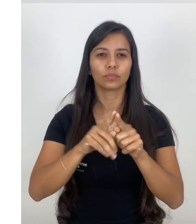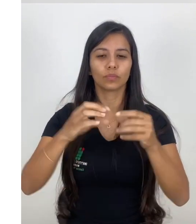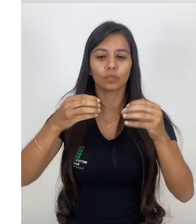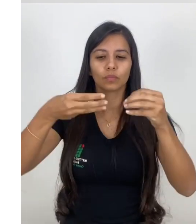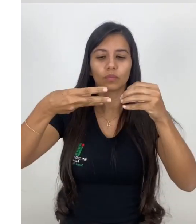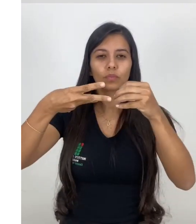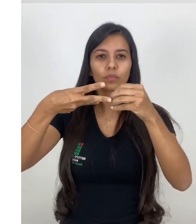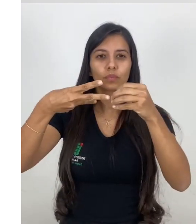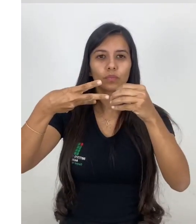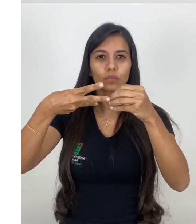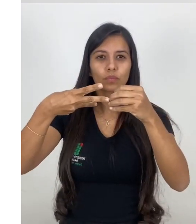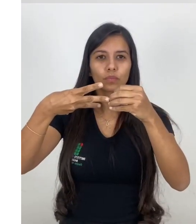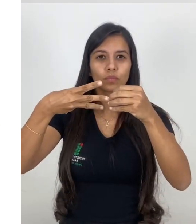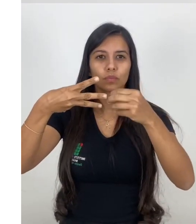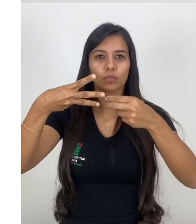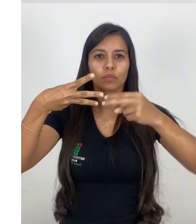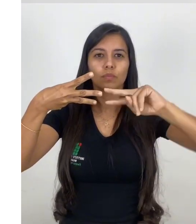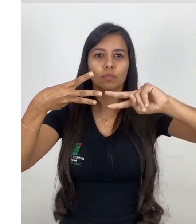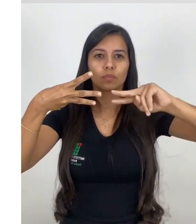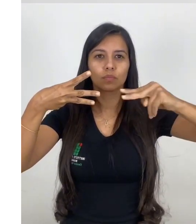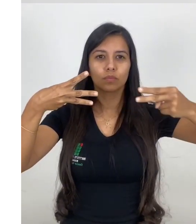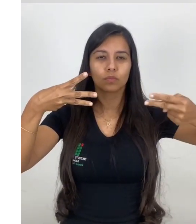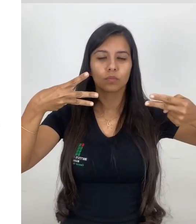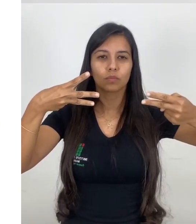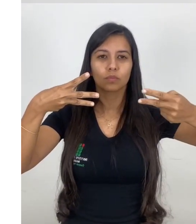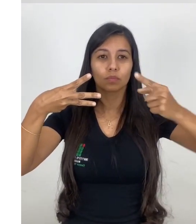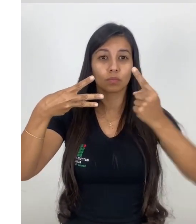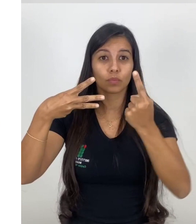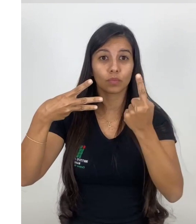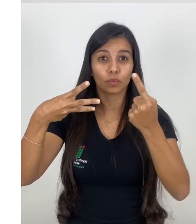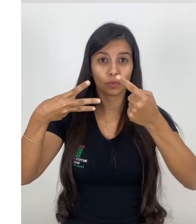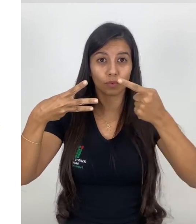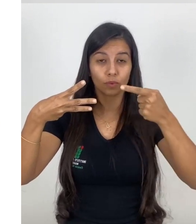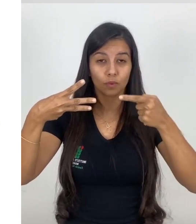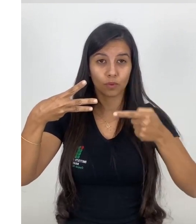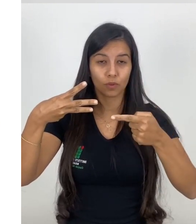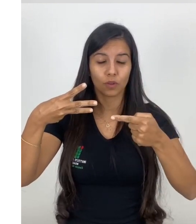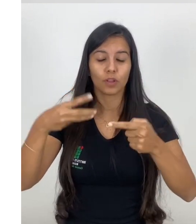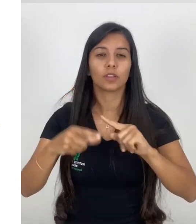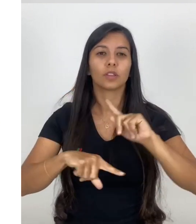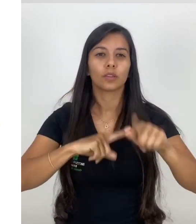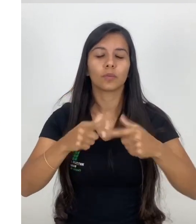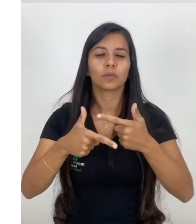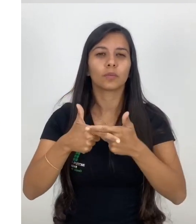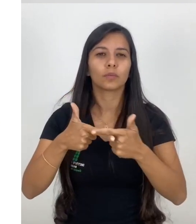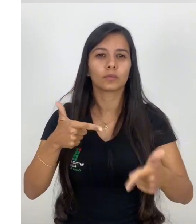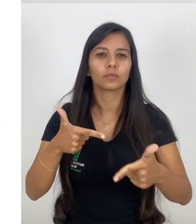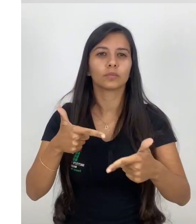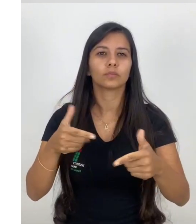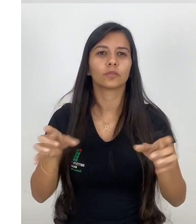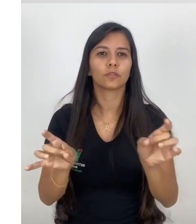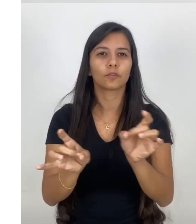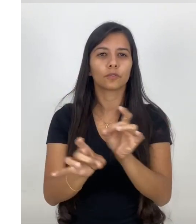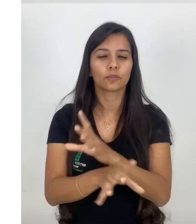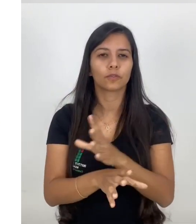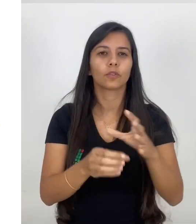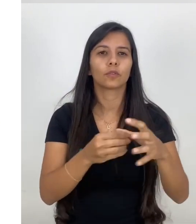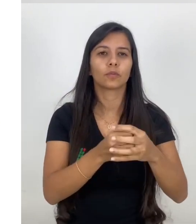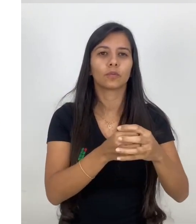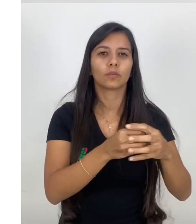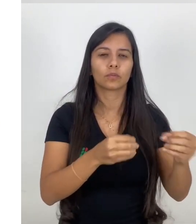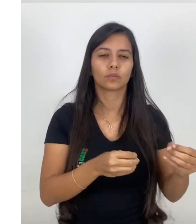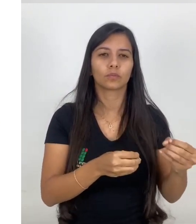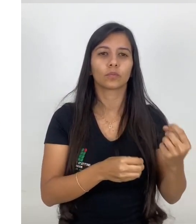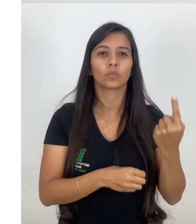gente começa a meiose com uma célula diploide, que vai passar pelo processo de divisão. Terminamos